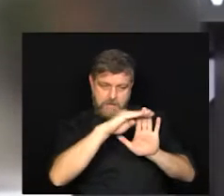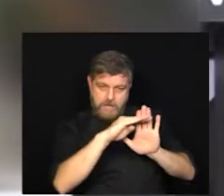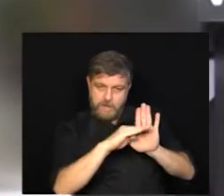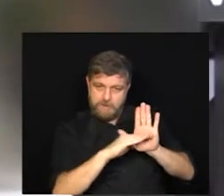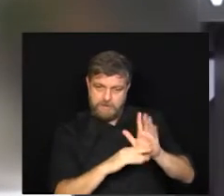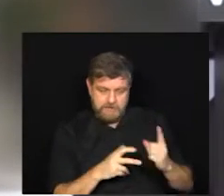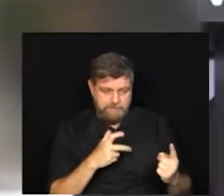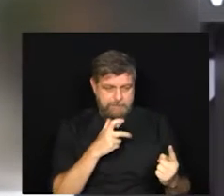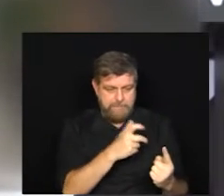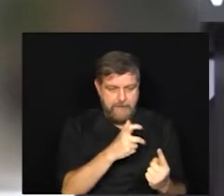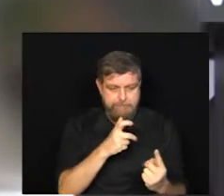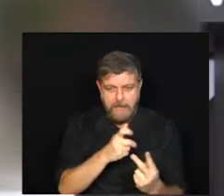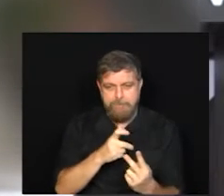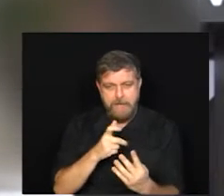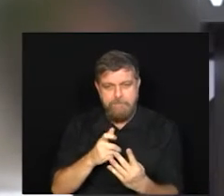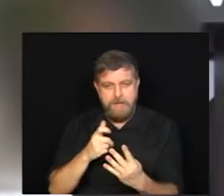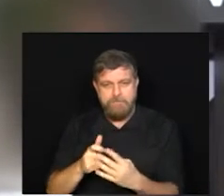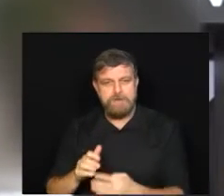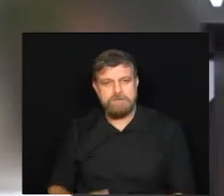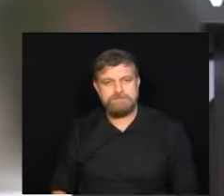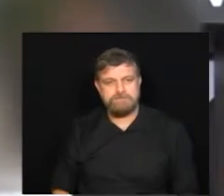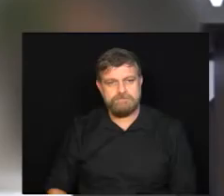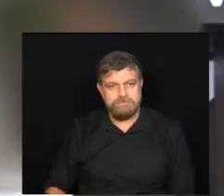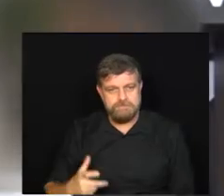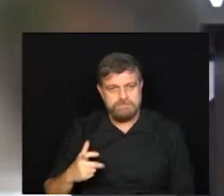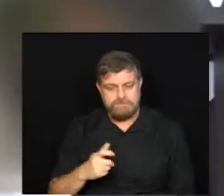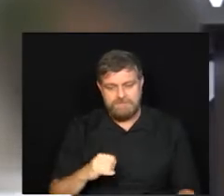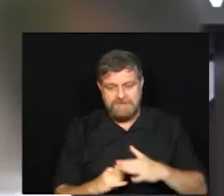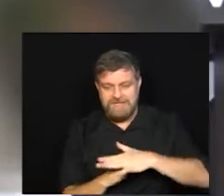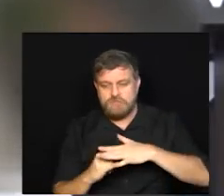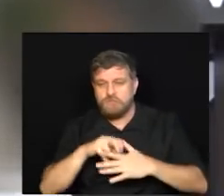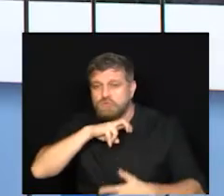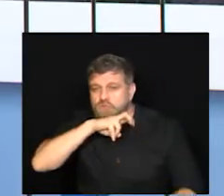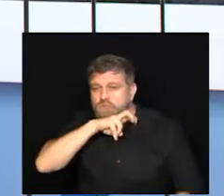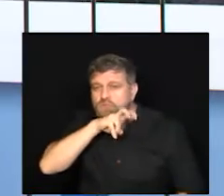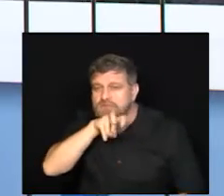de Imunização com a vacina do Butantan.